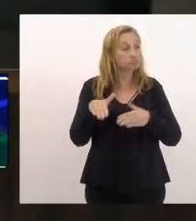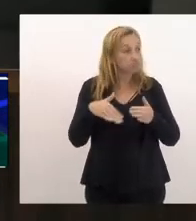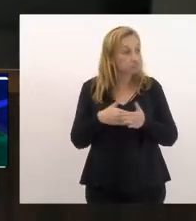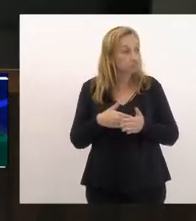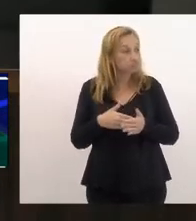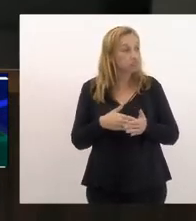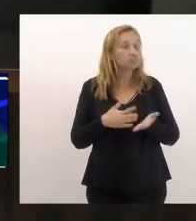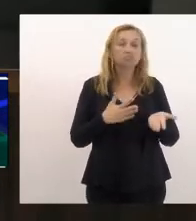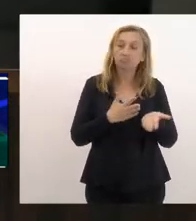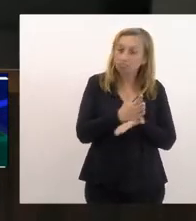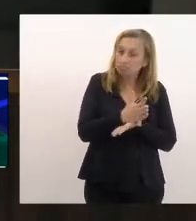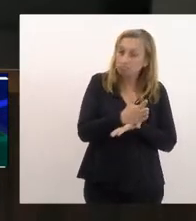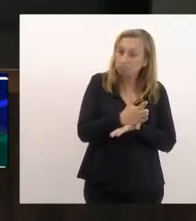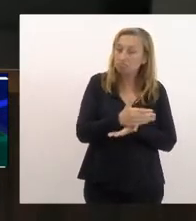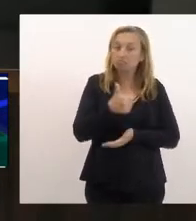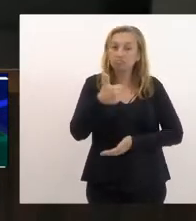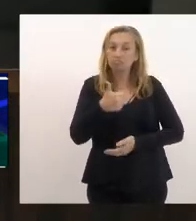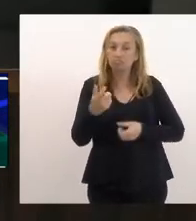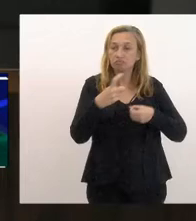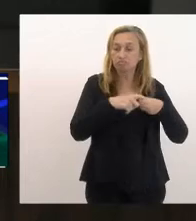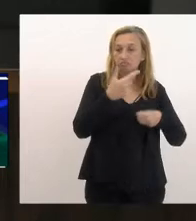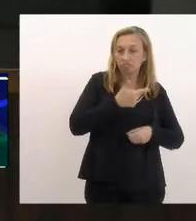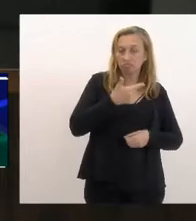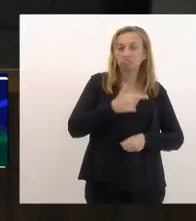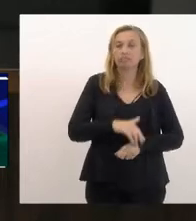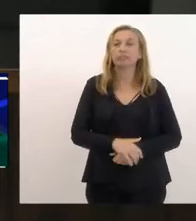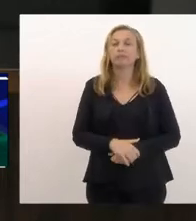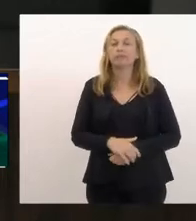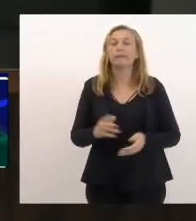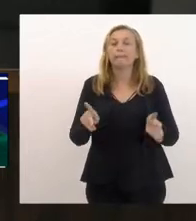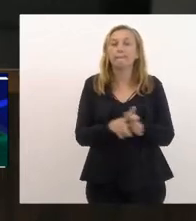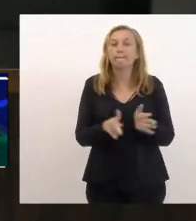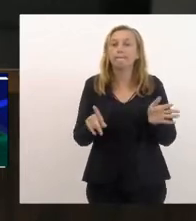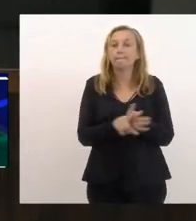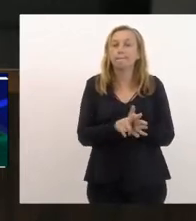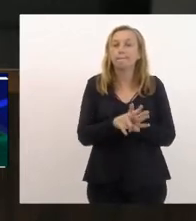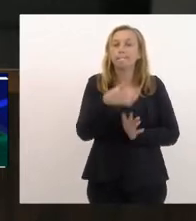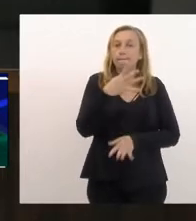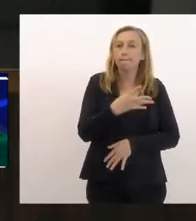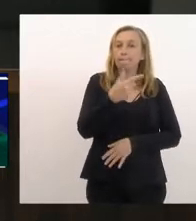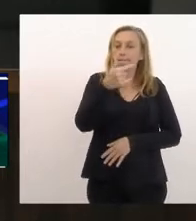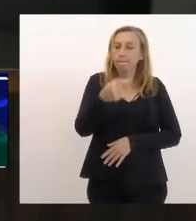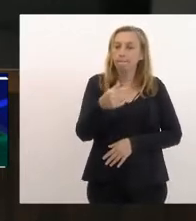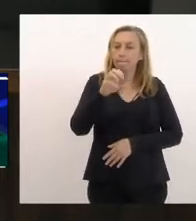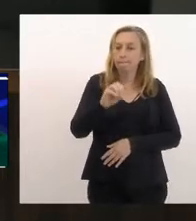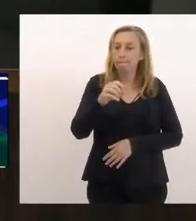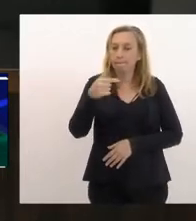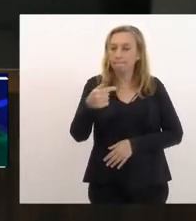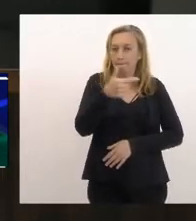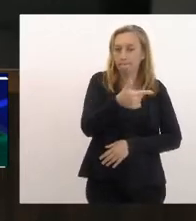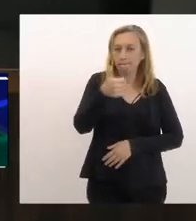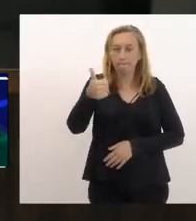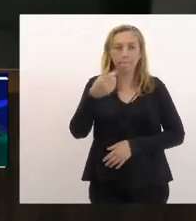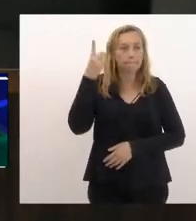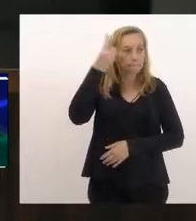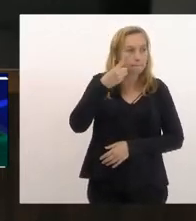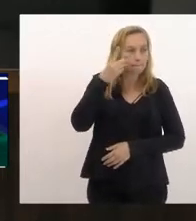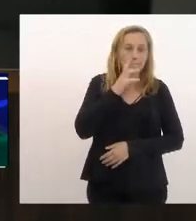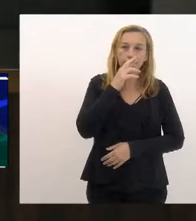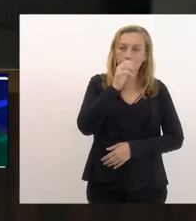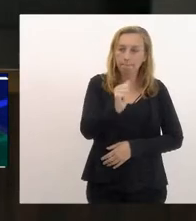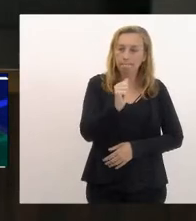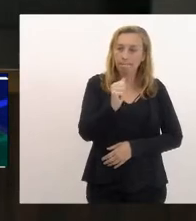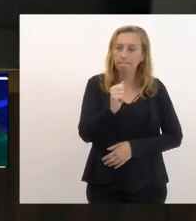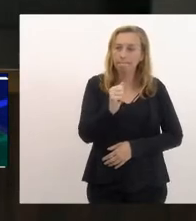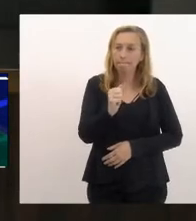aprovam, permaneçam como estão aprovados em primeira, retornem em segunda. Projeto de Lei 4707-21, de autoria do deputado Rodrigo Amorim,